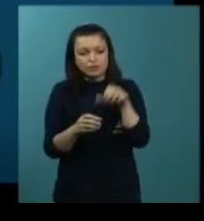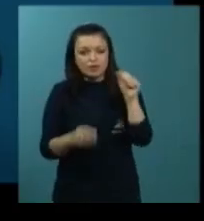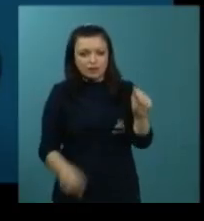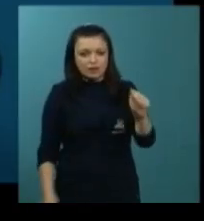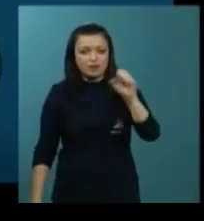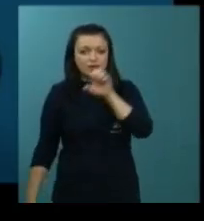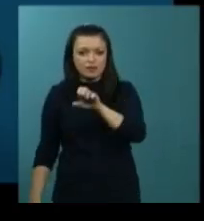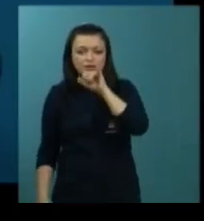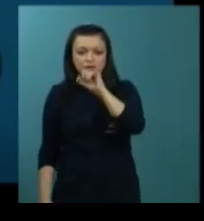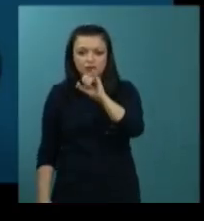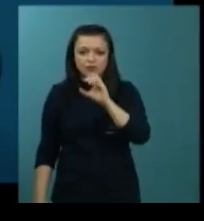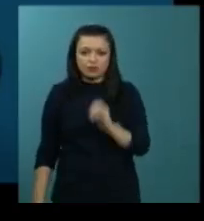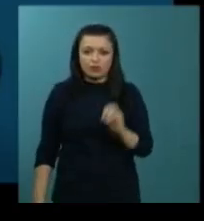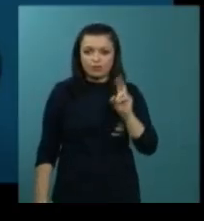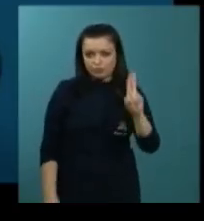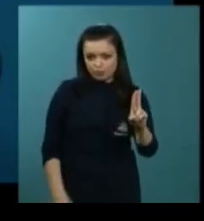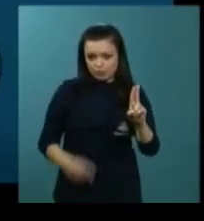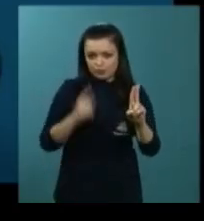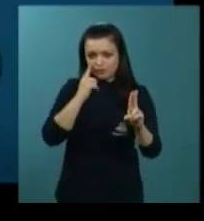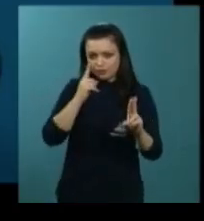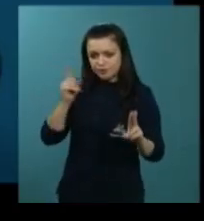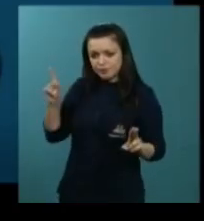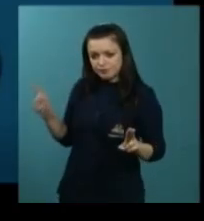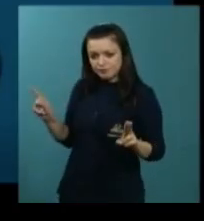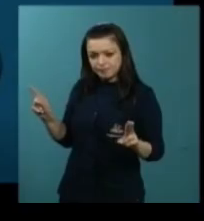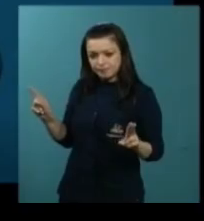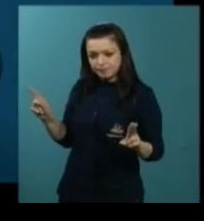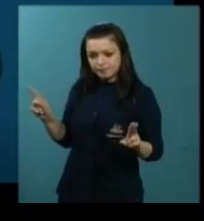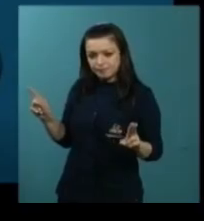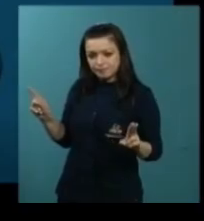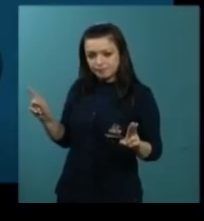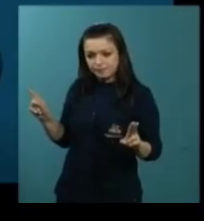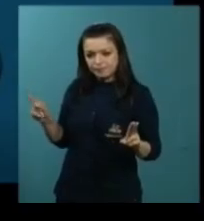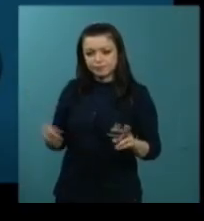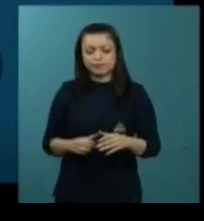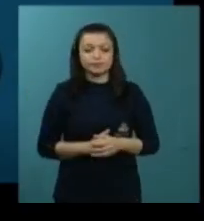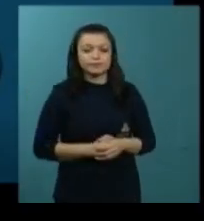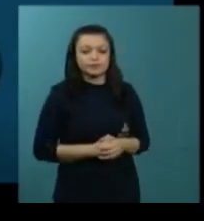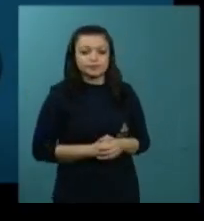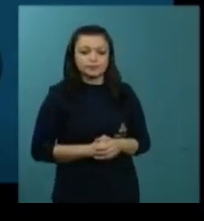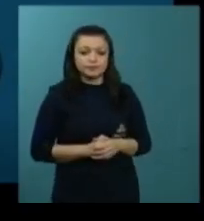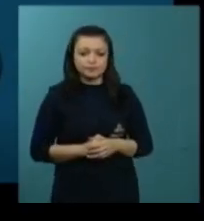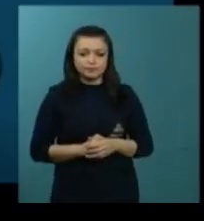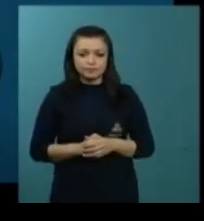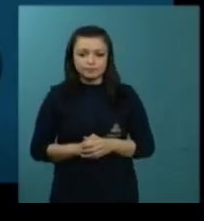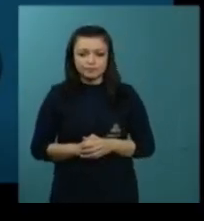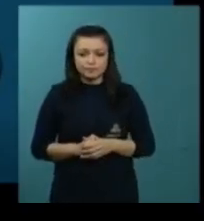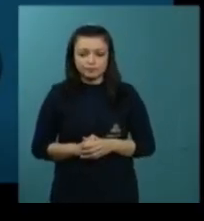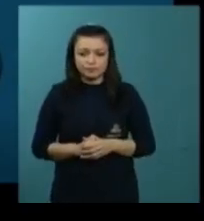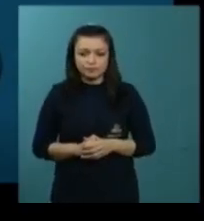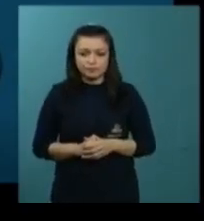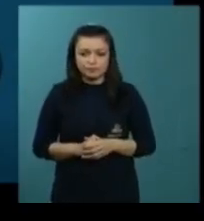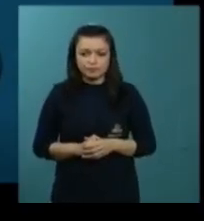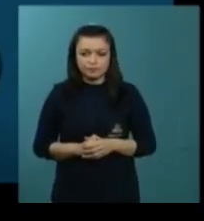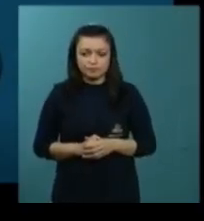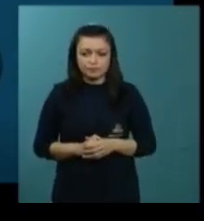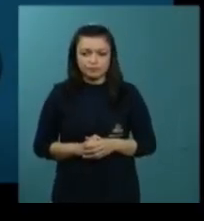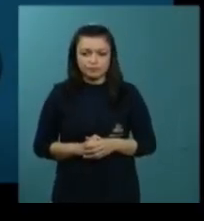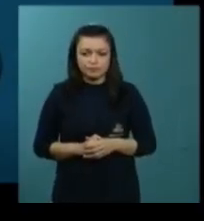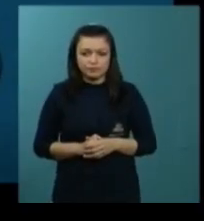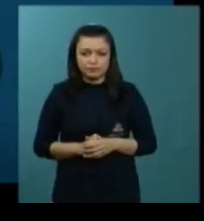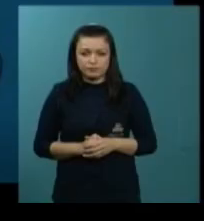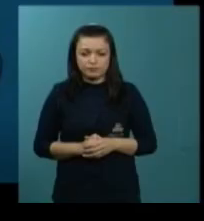conjunto, que no nosso exemplo são as vogais do nosso alfabeto, A, E, I, O e